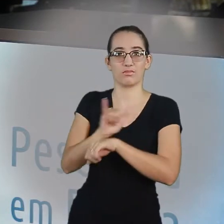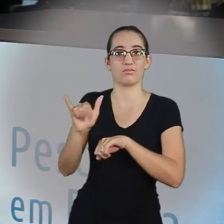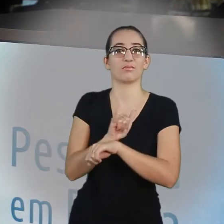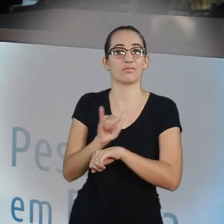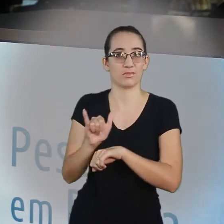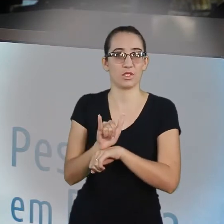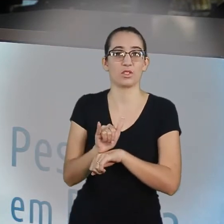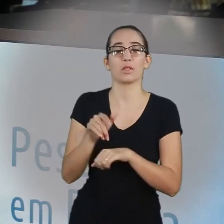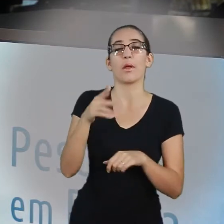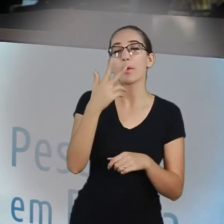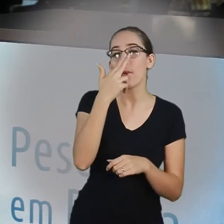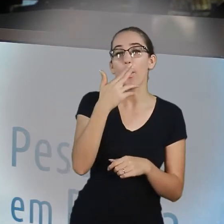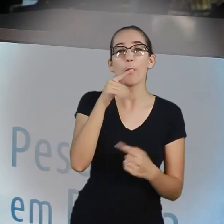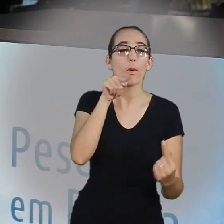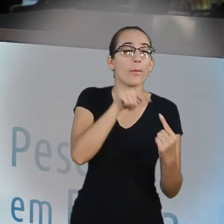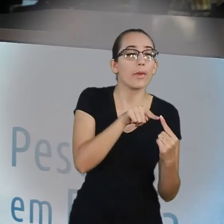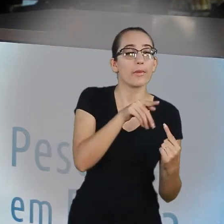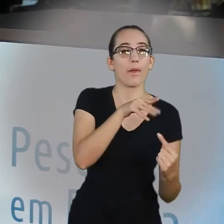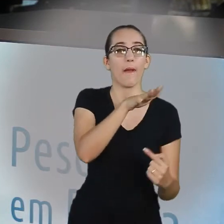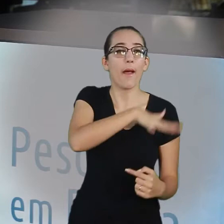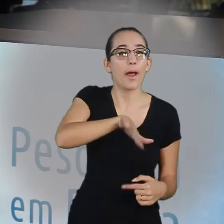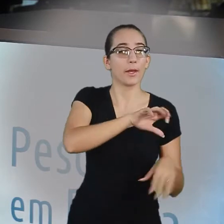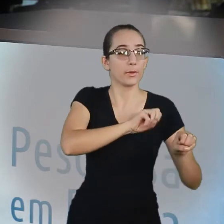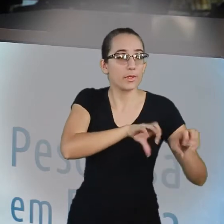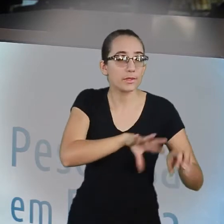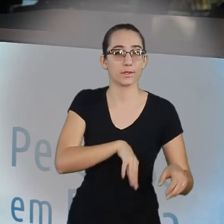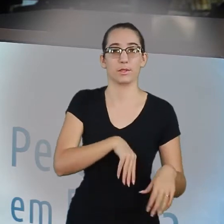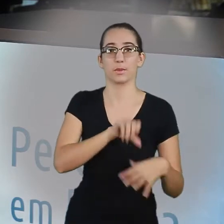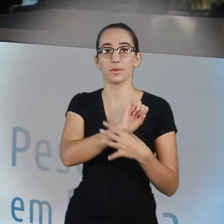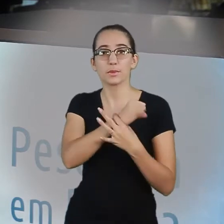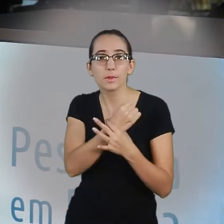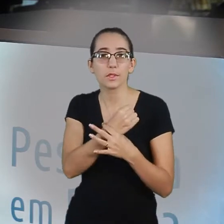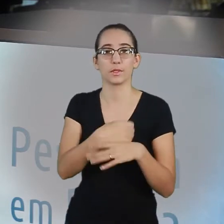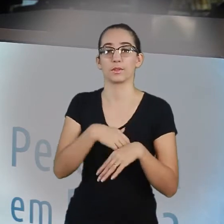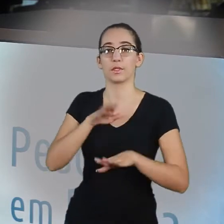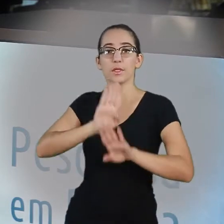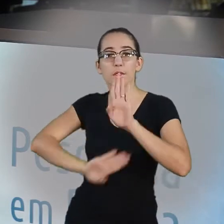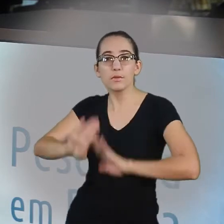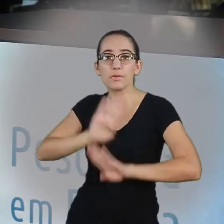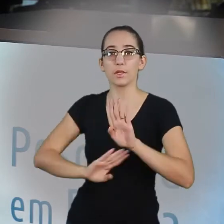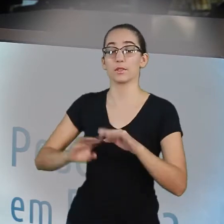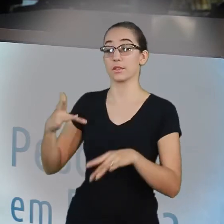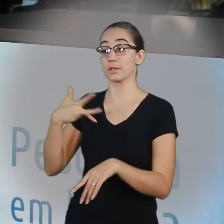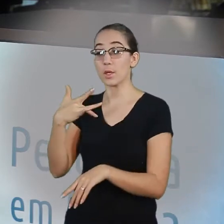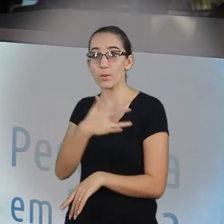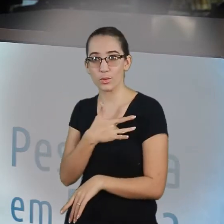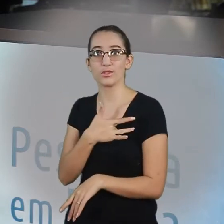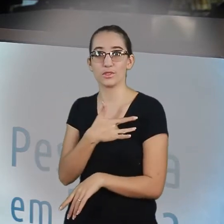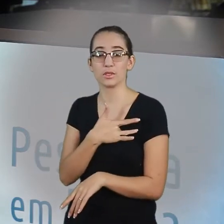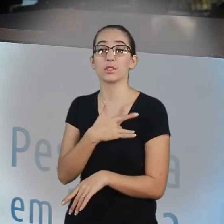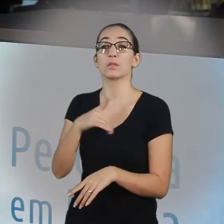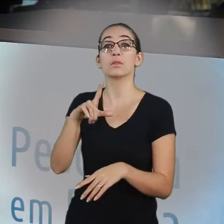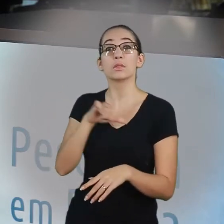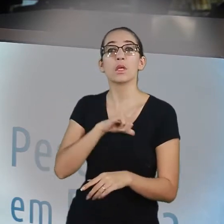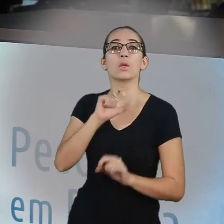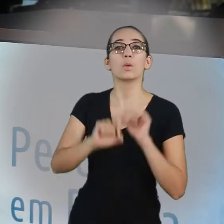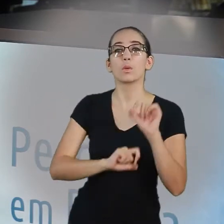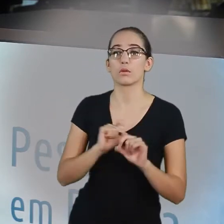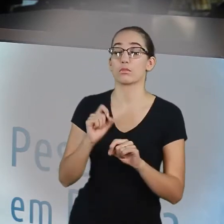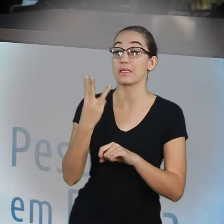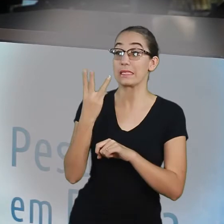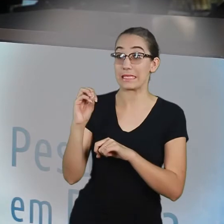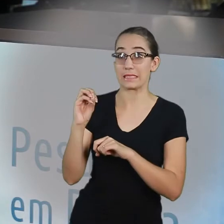para a área de educação, saúde, defesa, segurança, e já temos mais de 30 países que têm estratégias nacionais para a